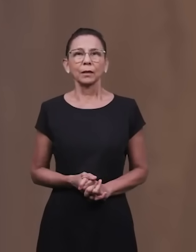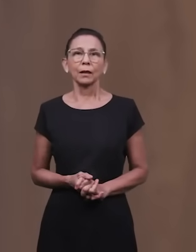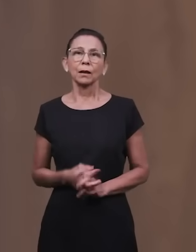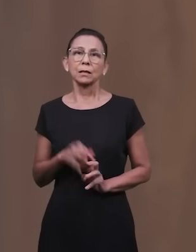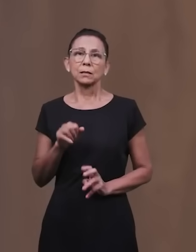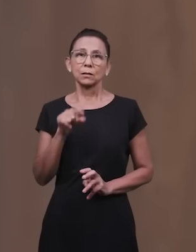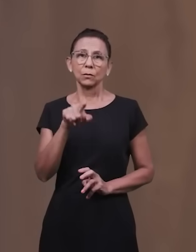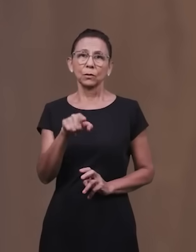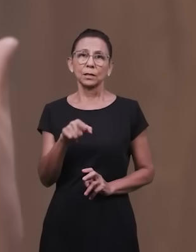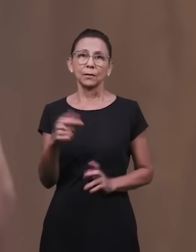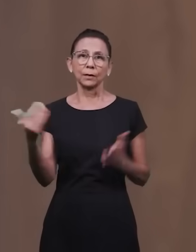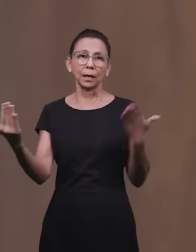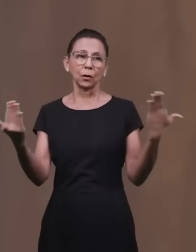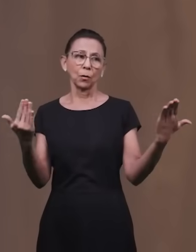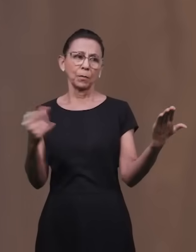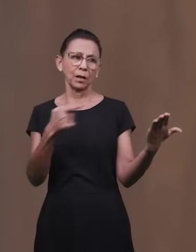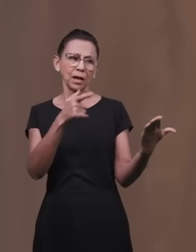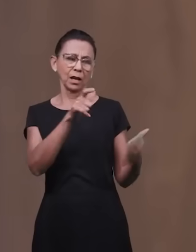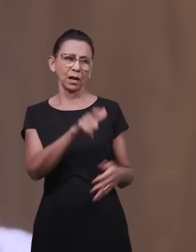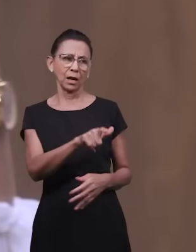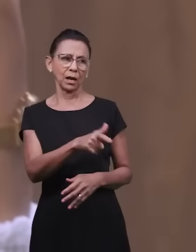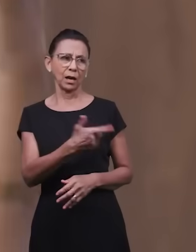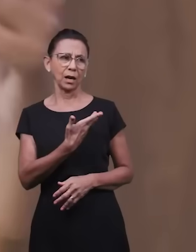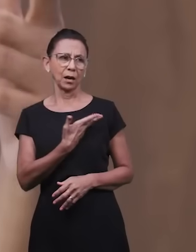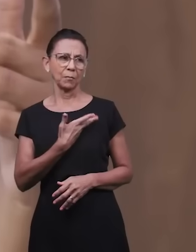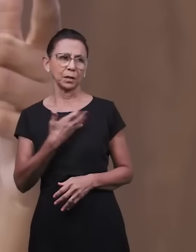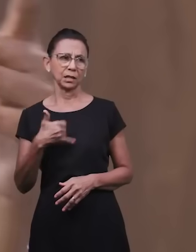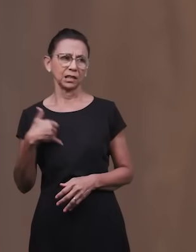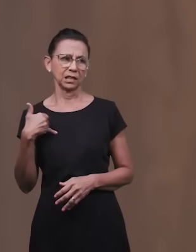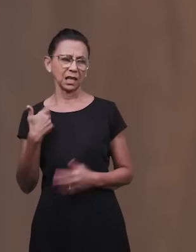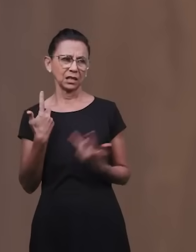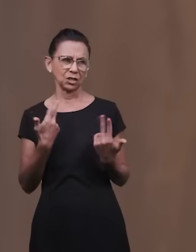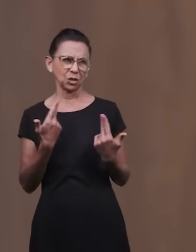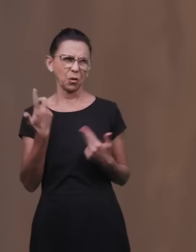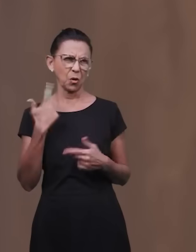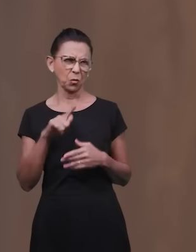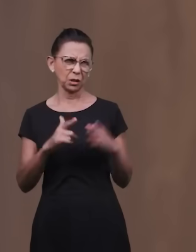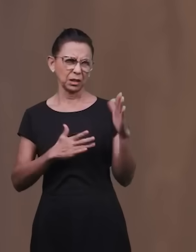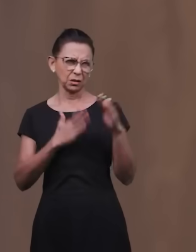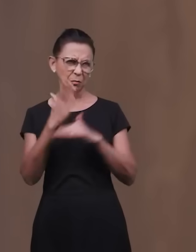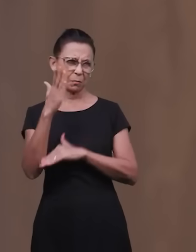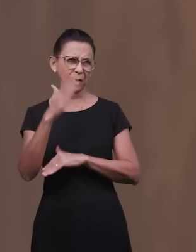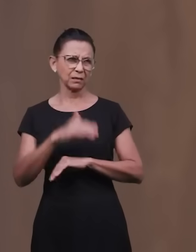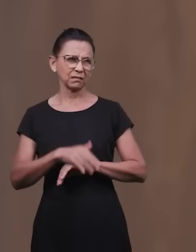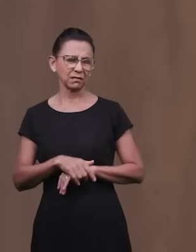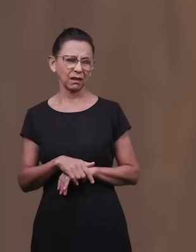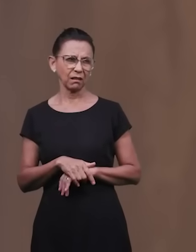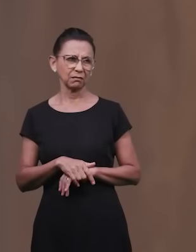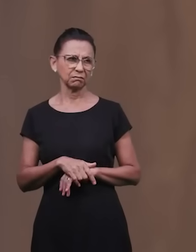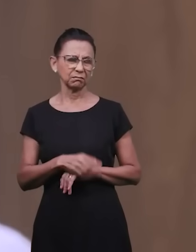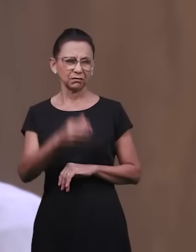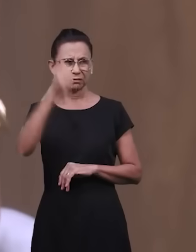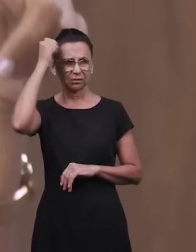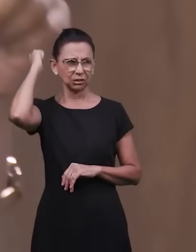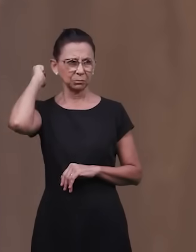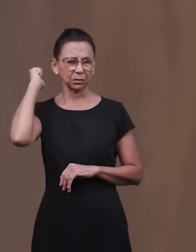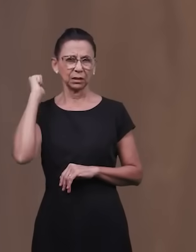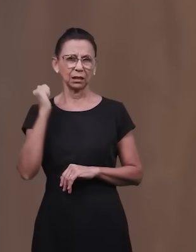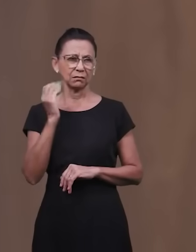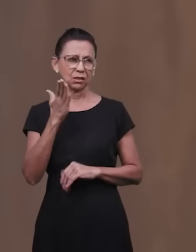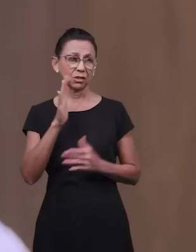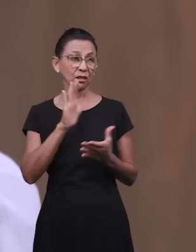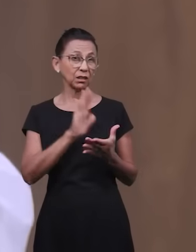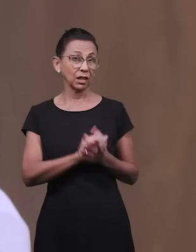Muito de comparação traz ansiedade. Comparação com o colega da mesma idade, que já conseguiu passar, que já conseguiu